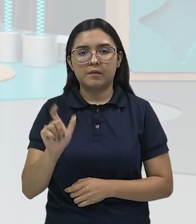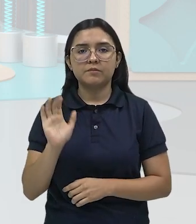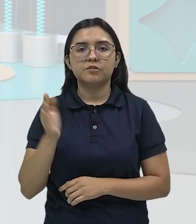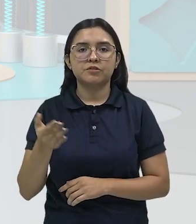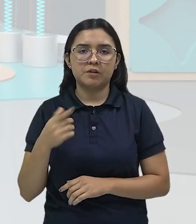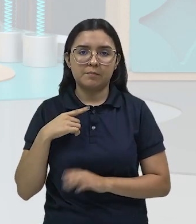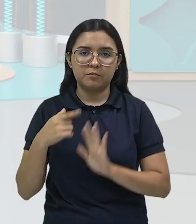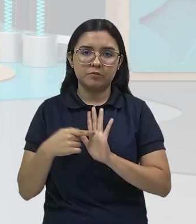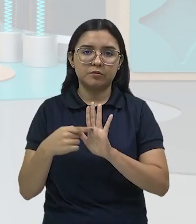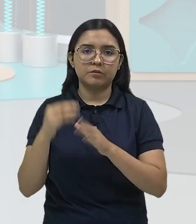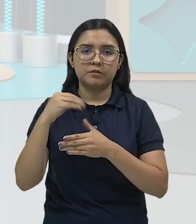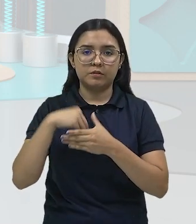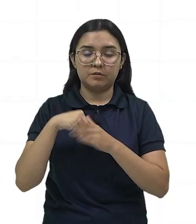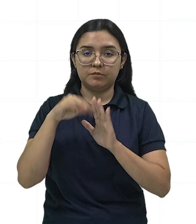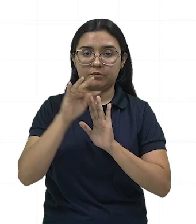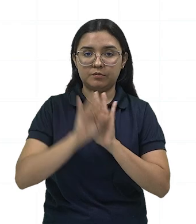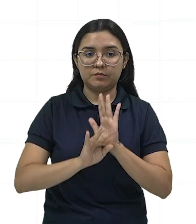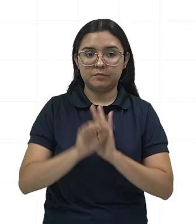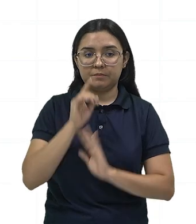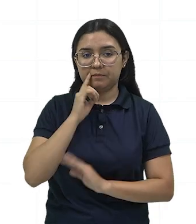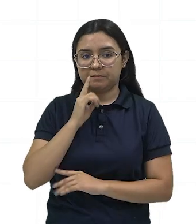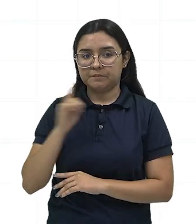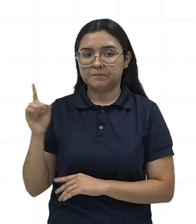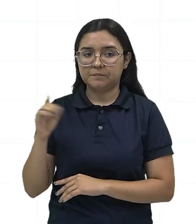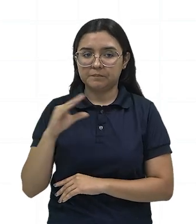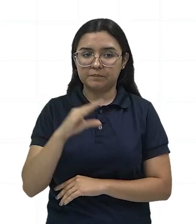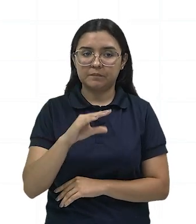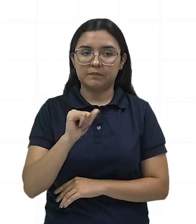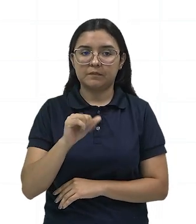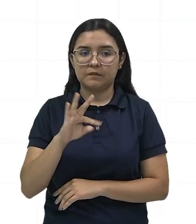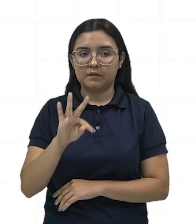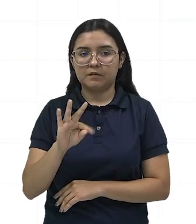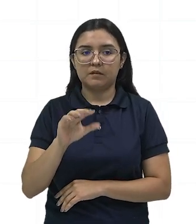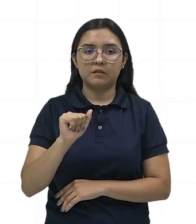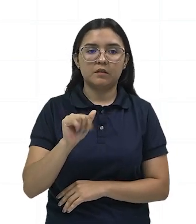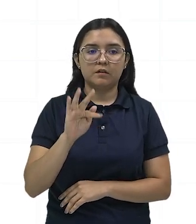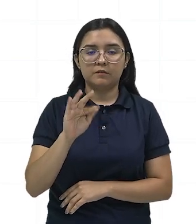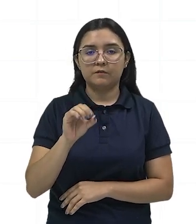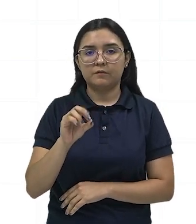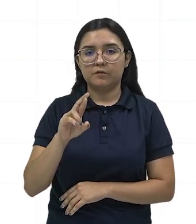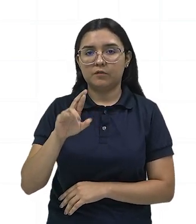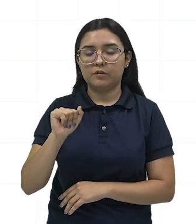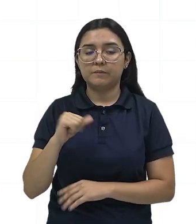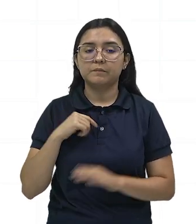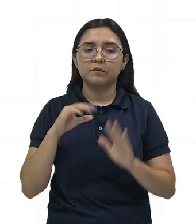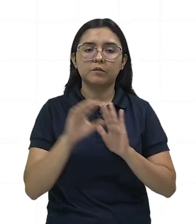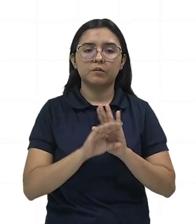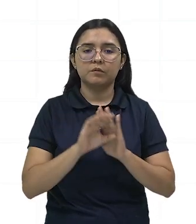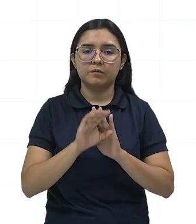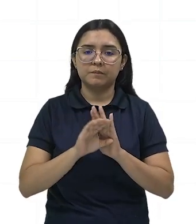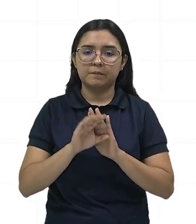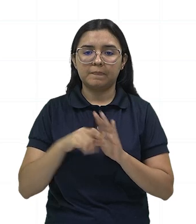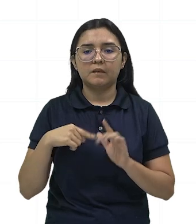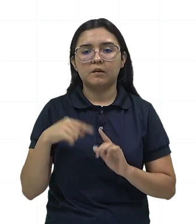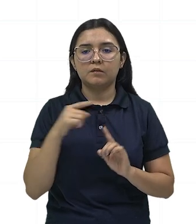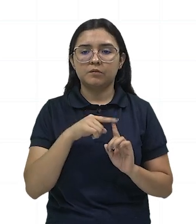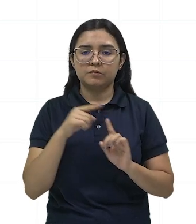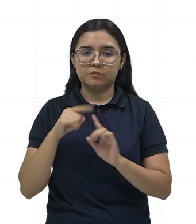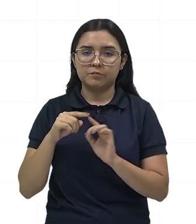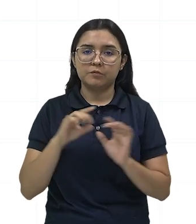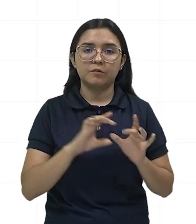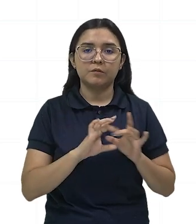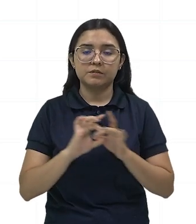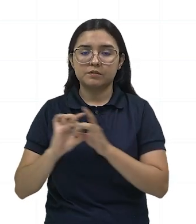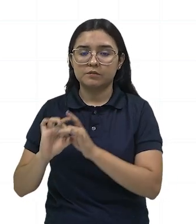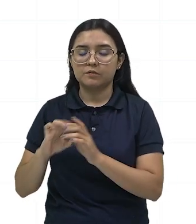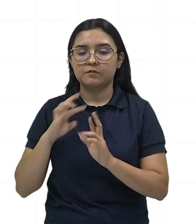foi mencionado. Na sequência, nós temos a catáfora, cujo conceito é um tipo de coesão